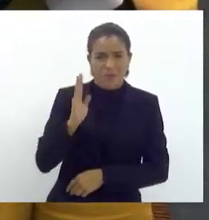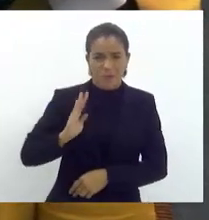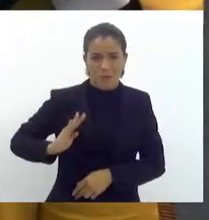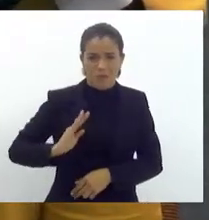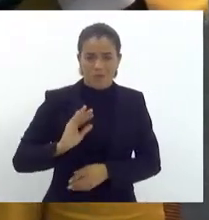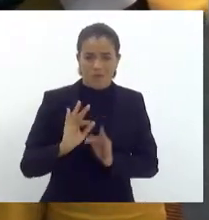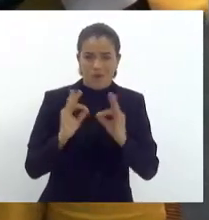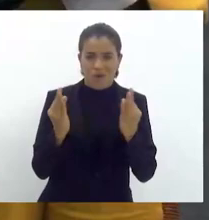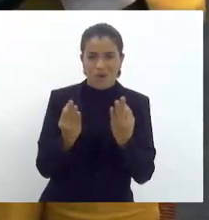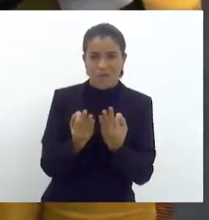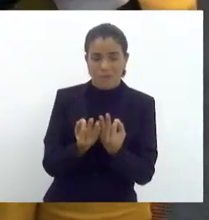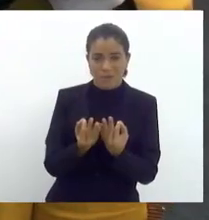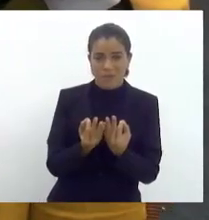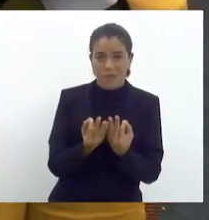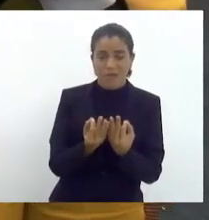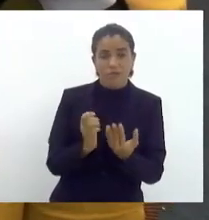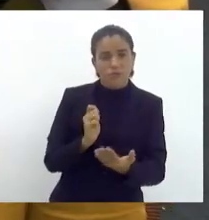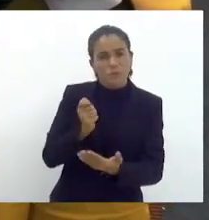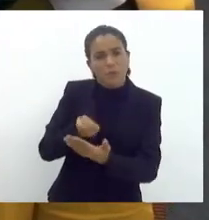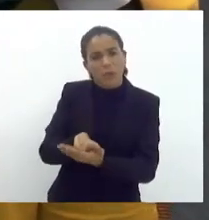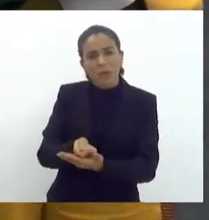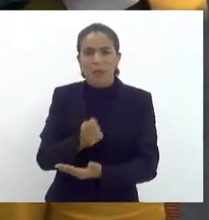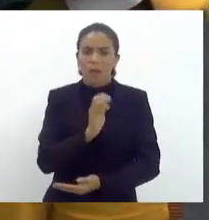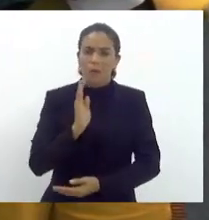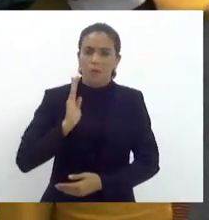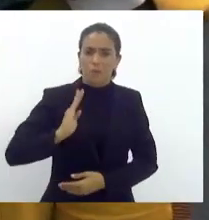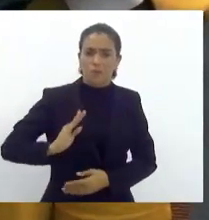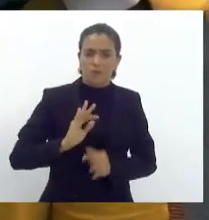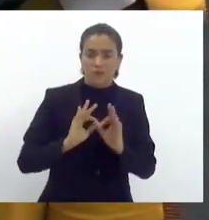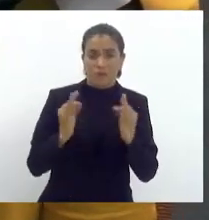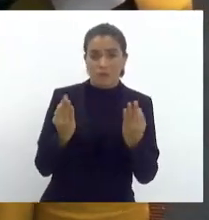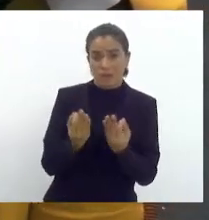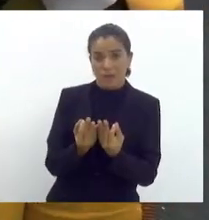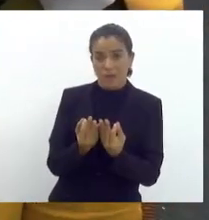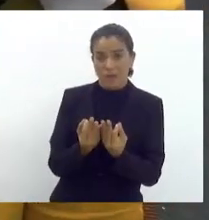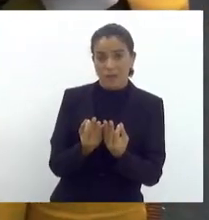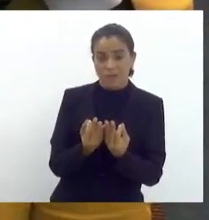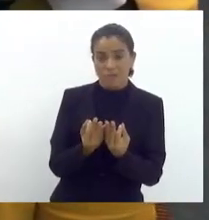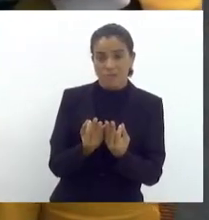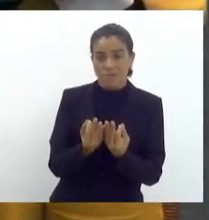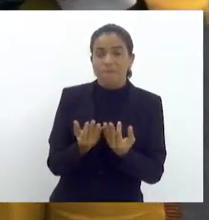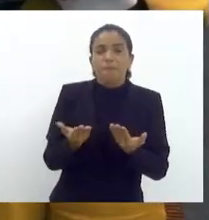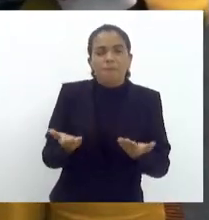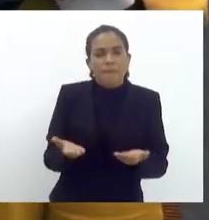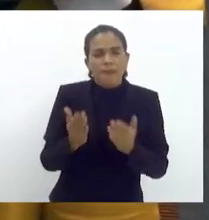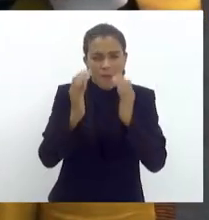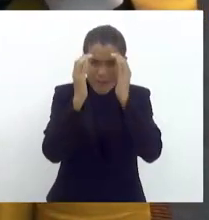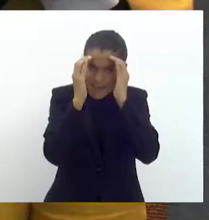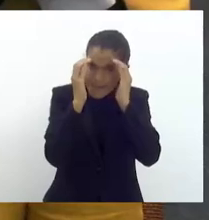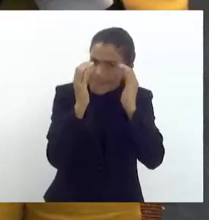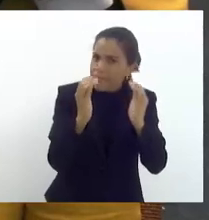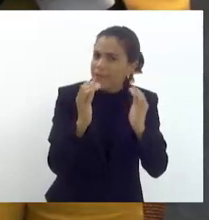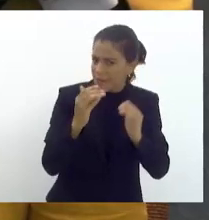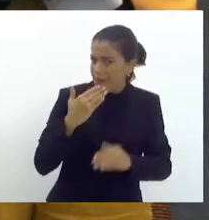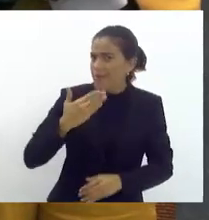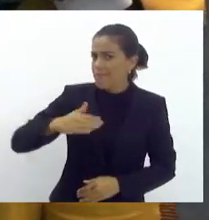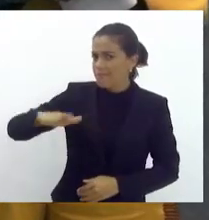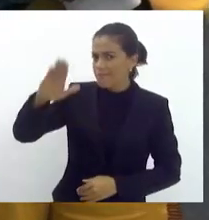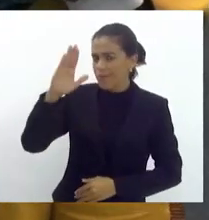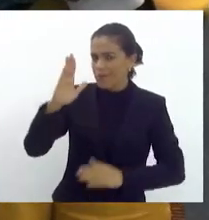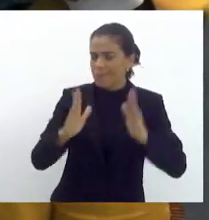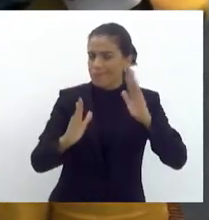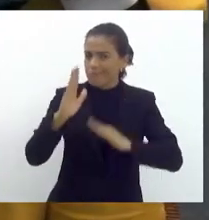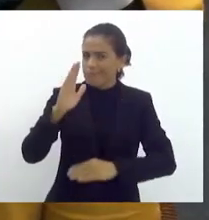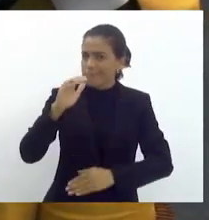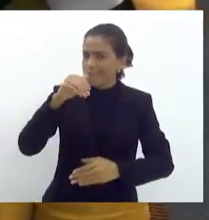de pagar no Bolsa Família o que nunca foi pago cumprindo que ele prometeu na campanha diferente